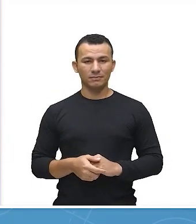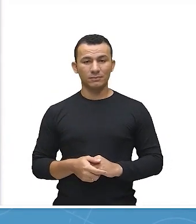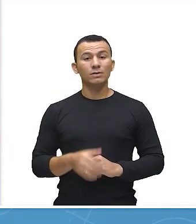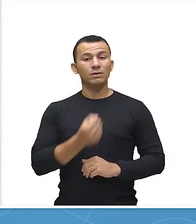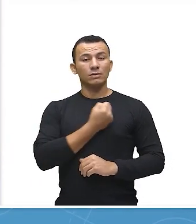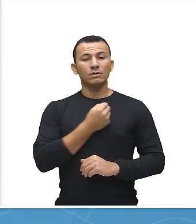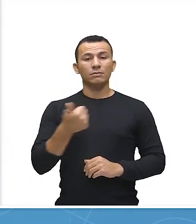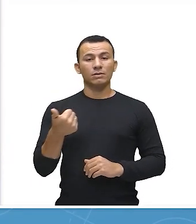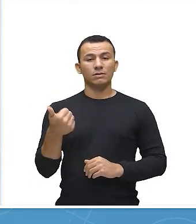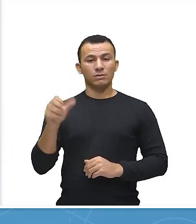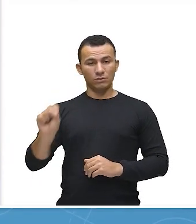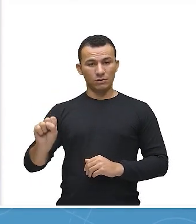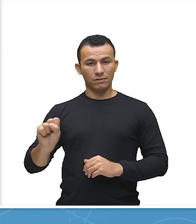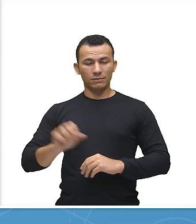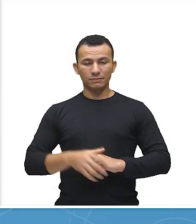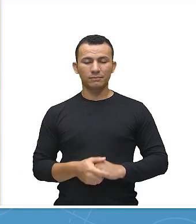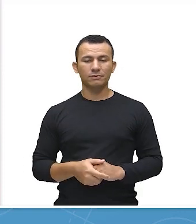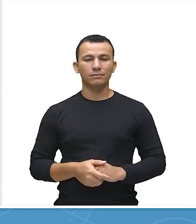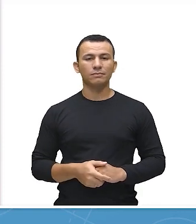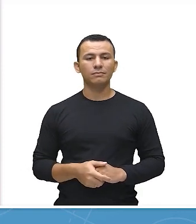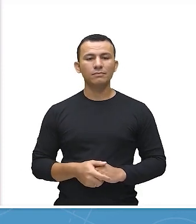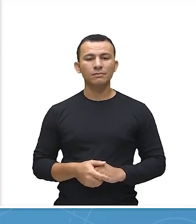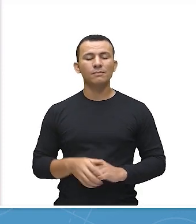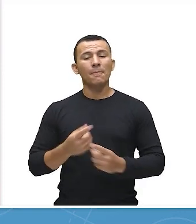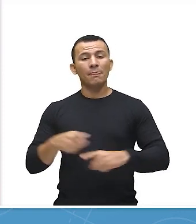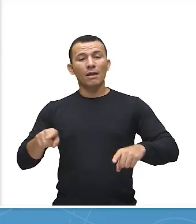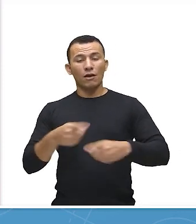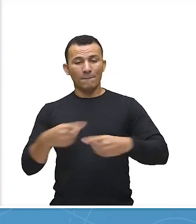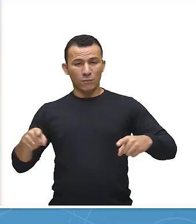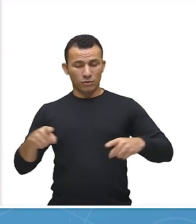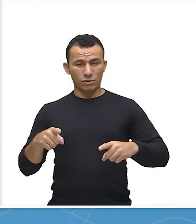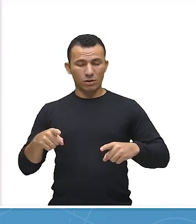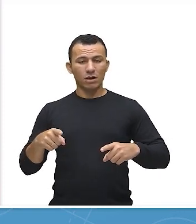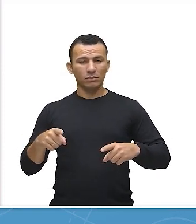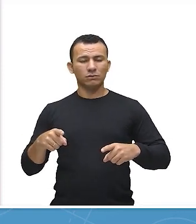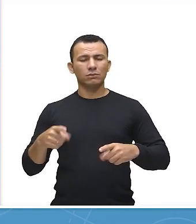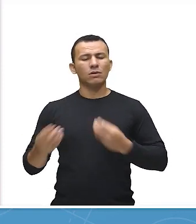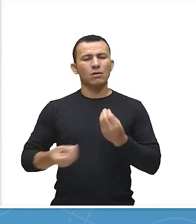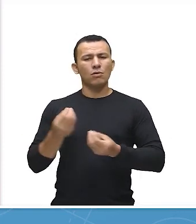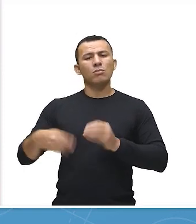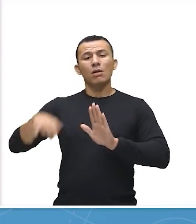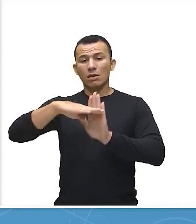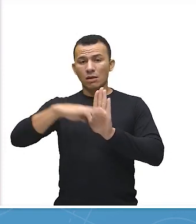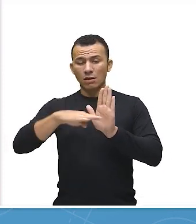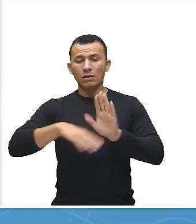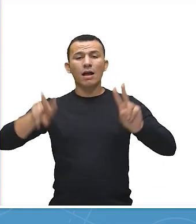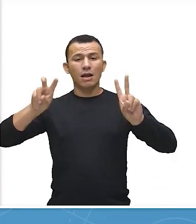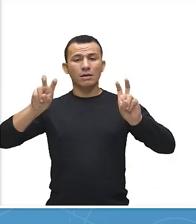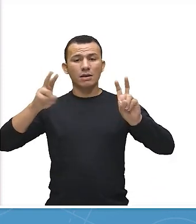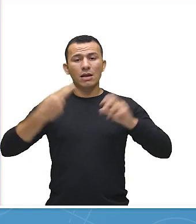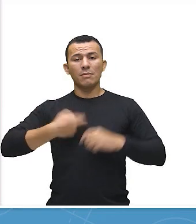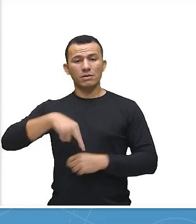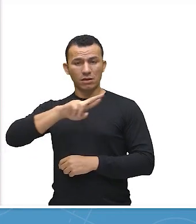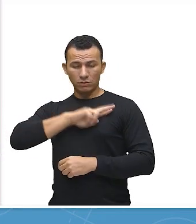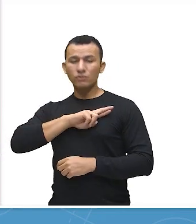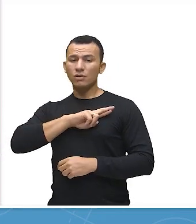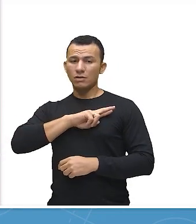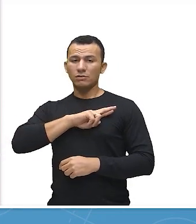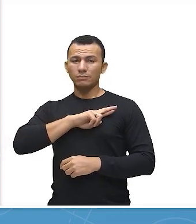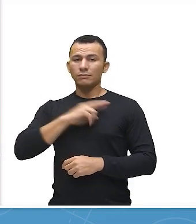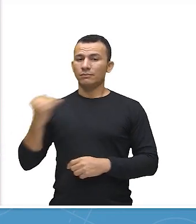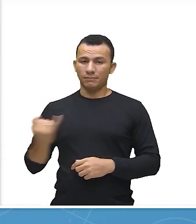quero relaxar, o que eu utilizo? Eu utilizo músicas que me fazem ter essa reação, né? Então, o canto gregoriano, que